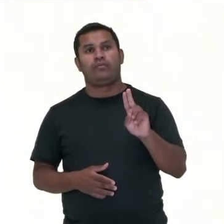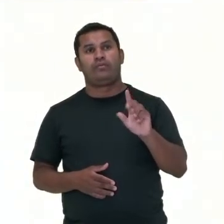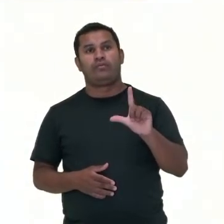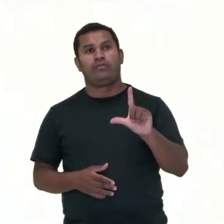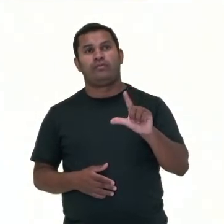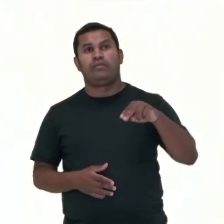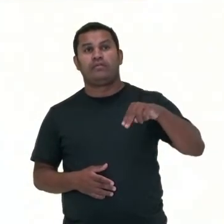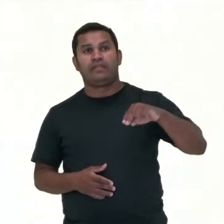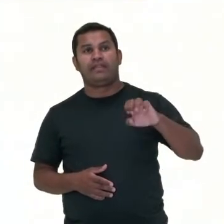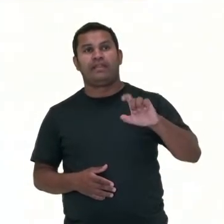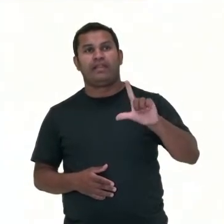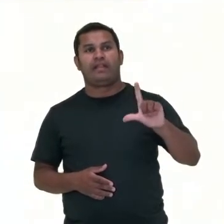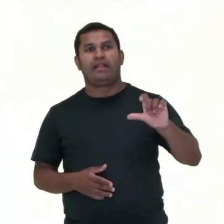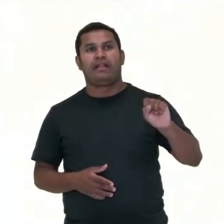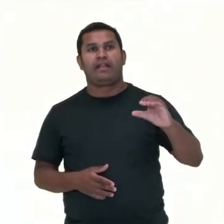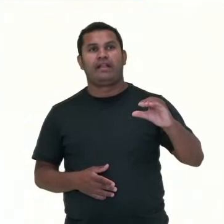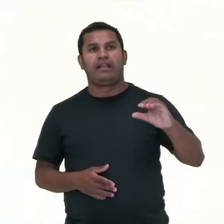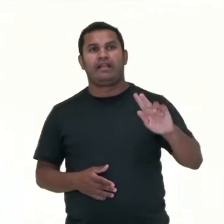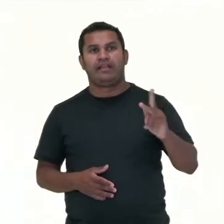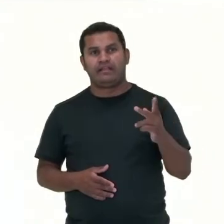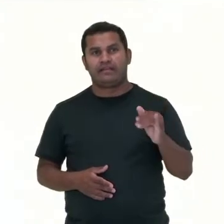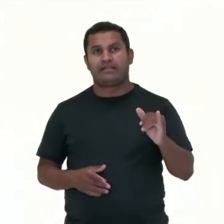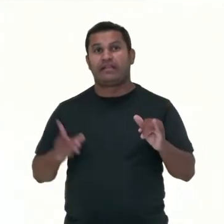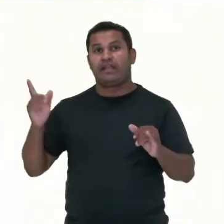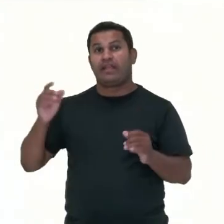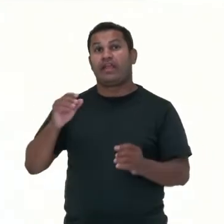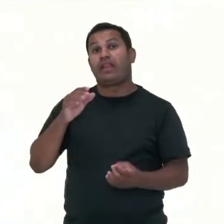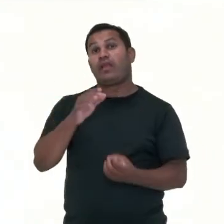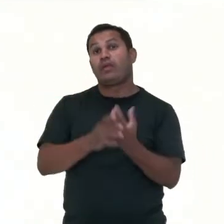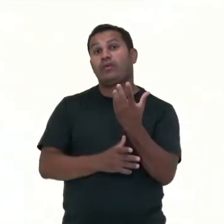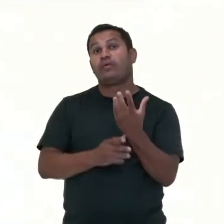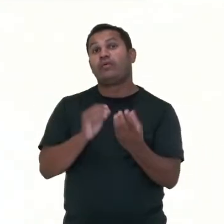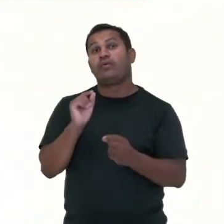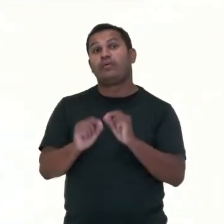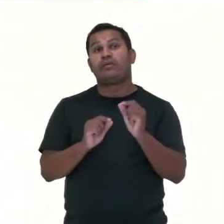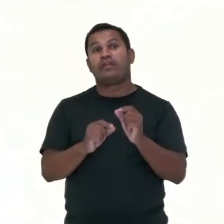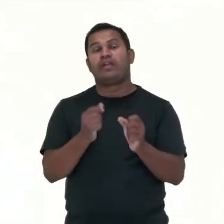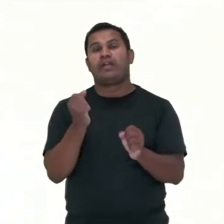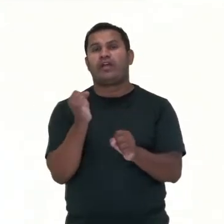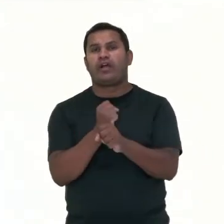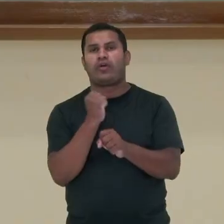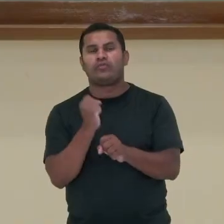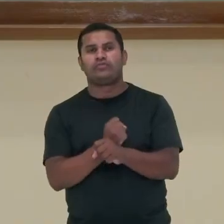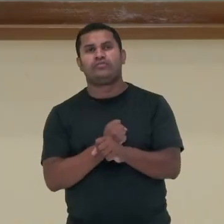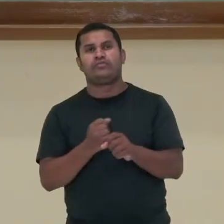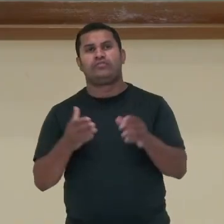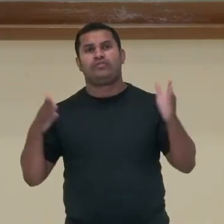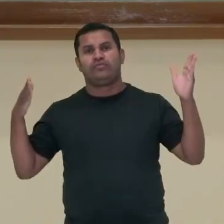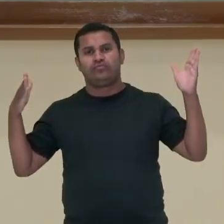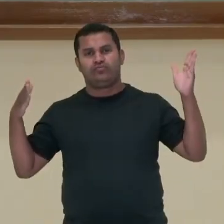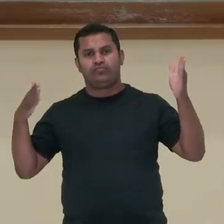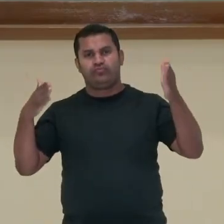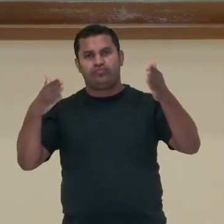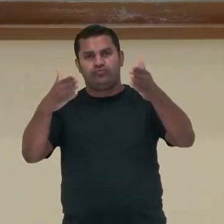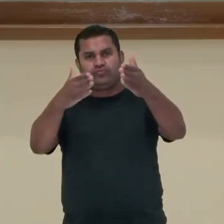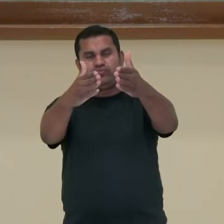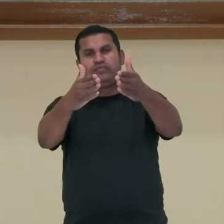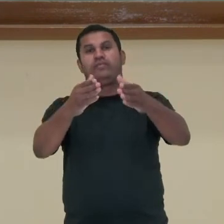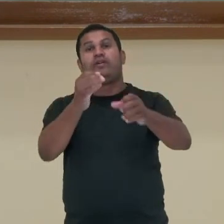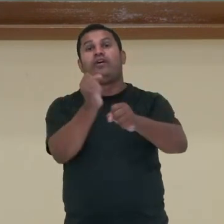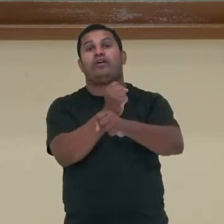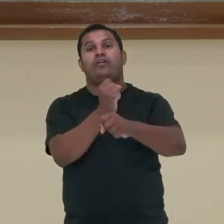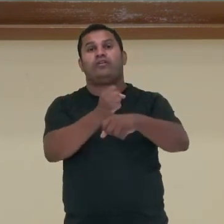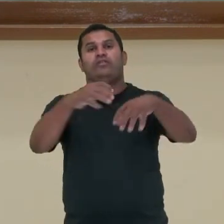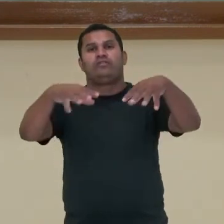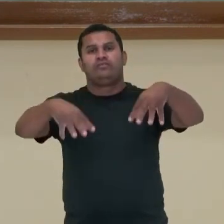e ambientes sem janelas. E ele vai exatamente explorar o escurso também, o escurso grego, e vai criar a perspectiva. O que acontece? O grego, o